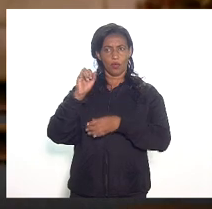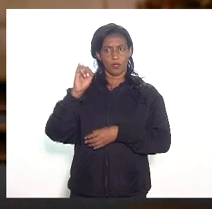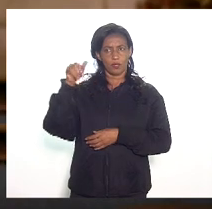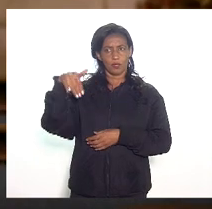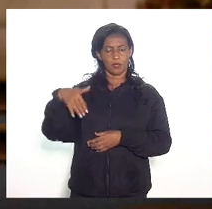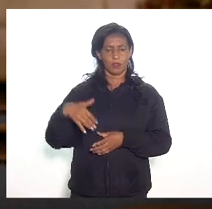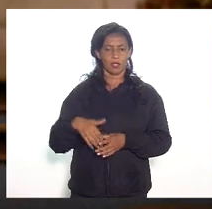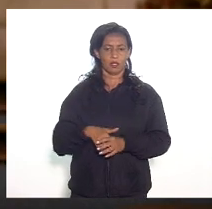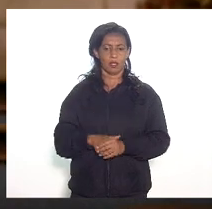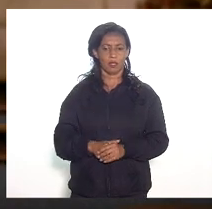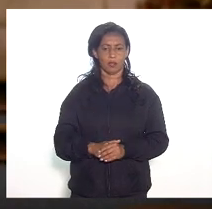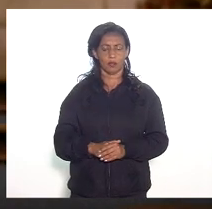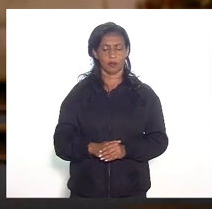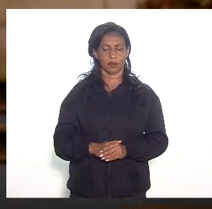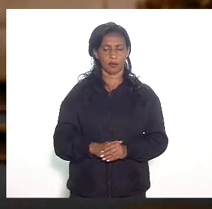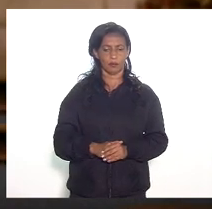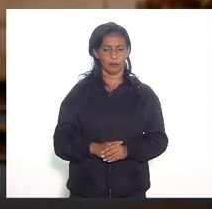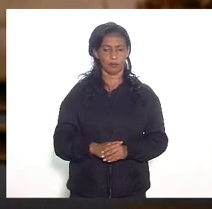Marcos Marcos Marcos Marcos Marcos